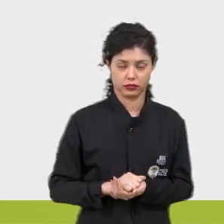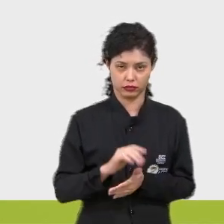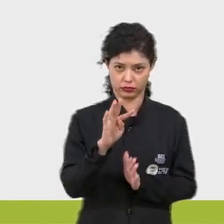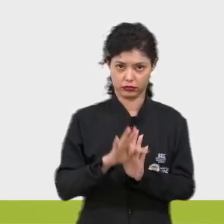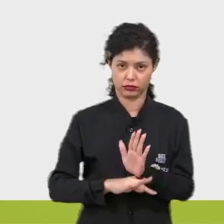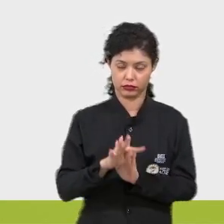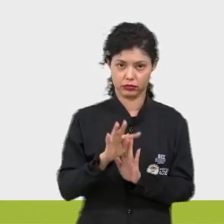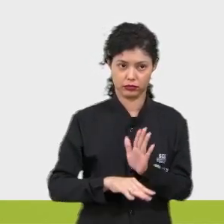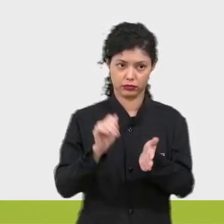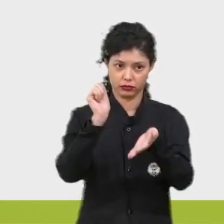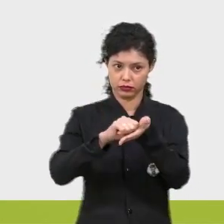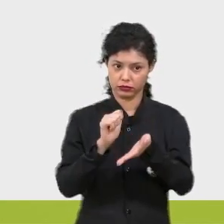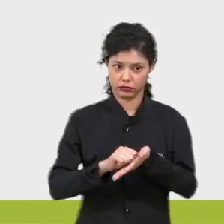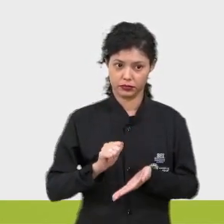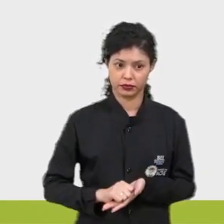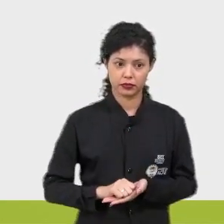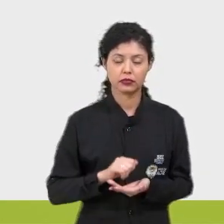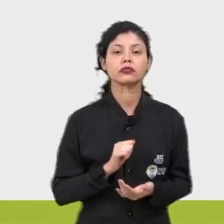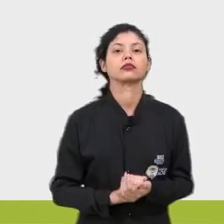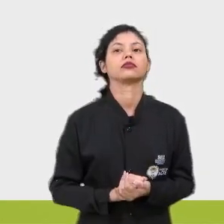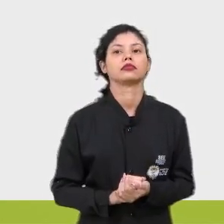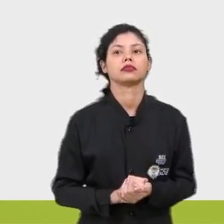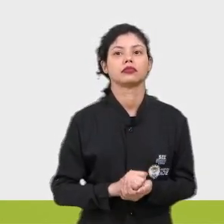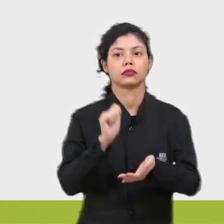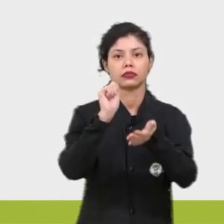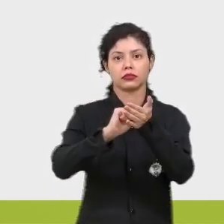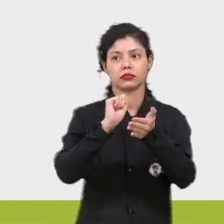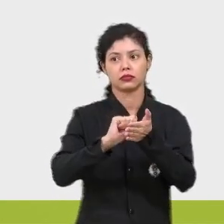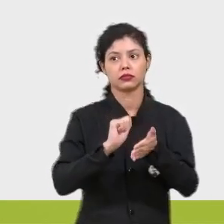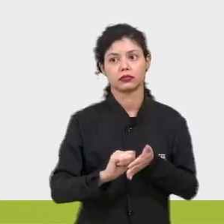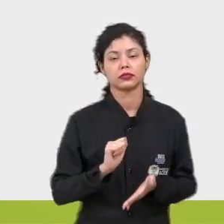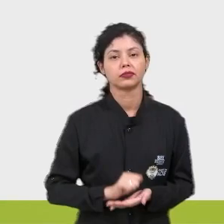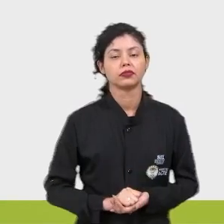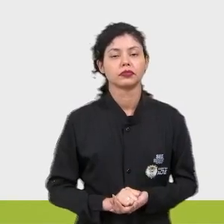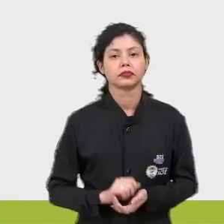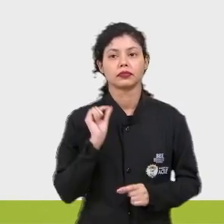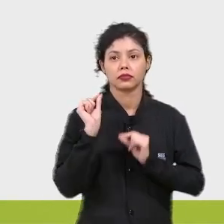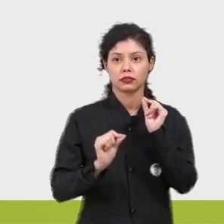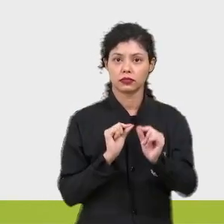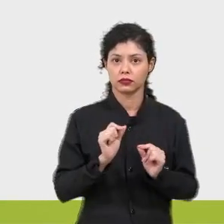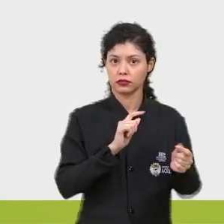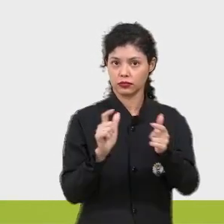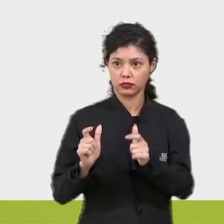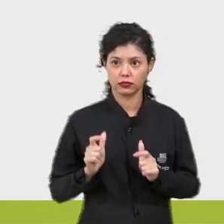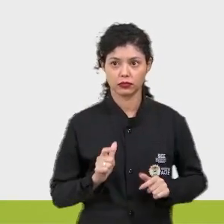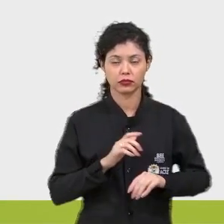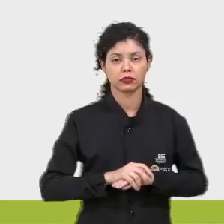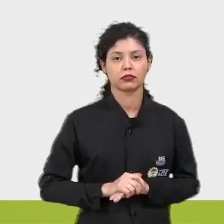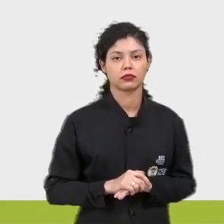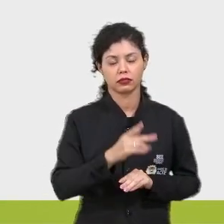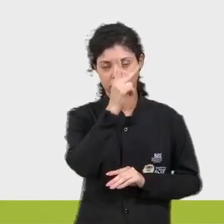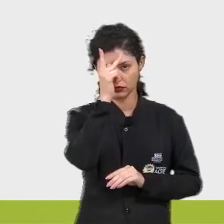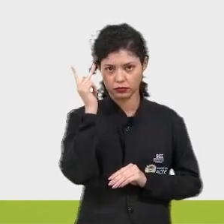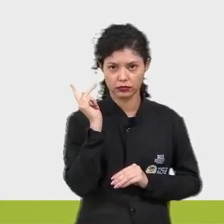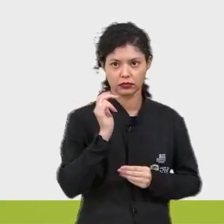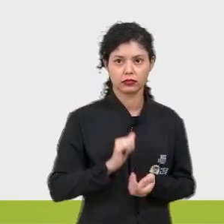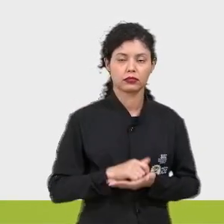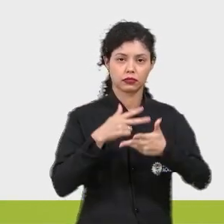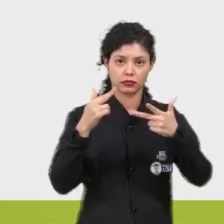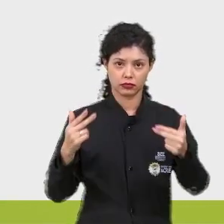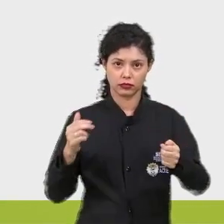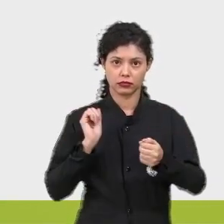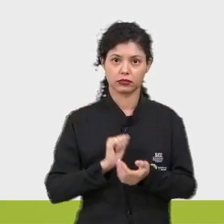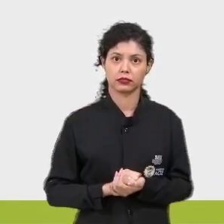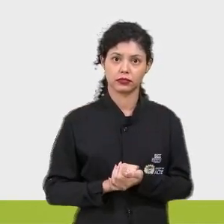texto descritivo, ou a descrição, descreve um local, uma pessoa, um